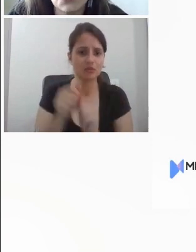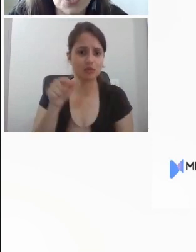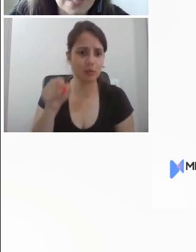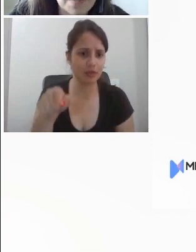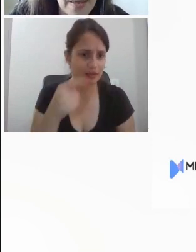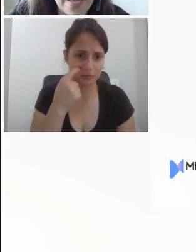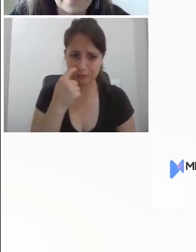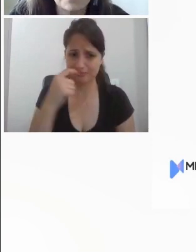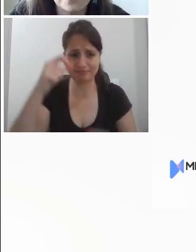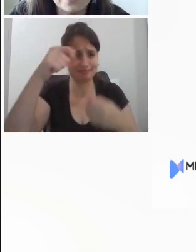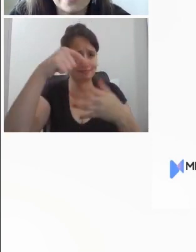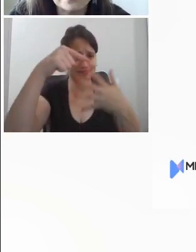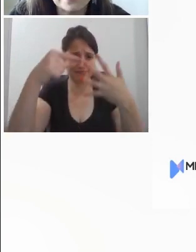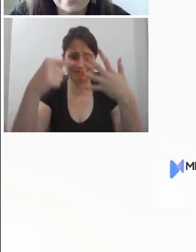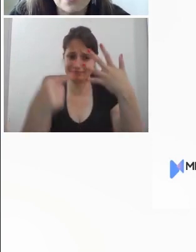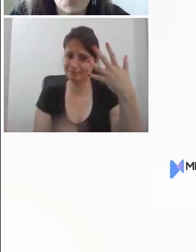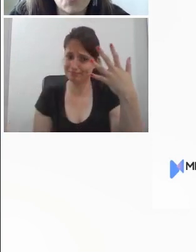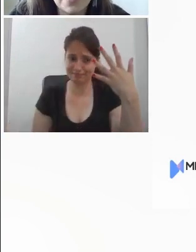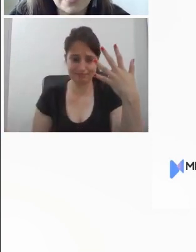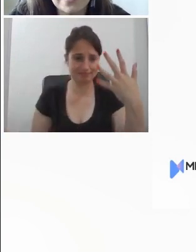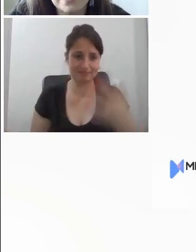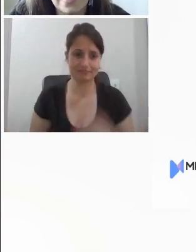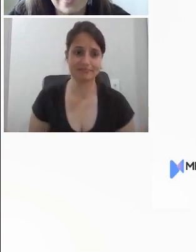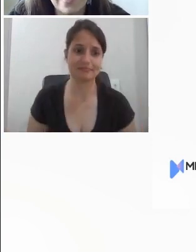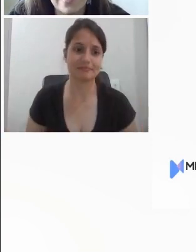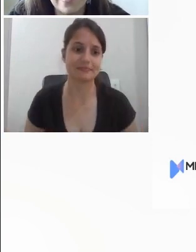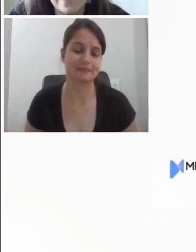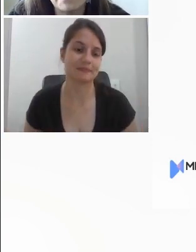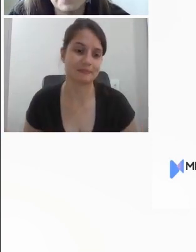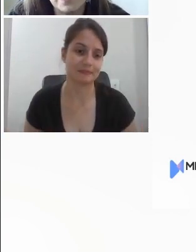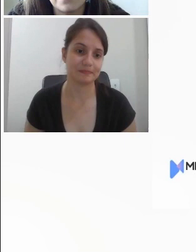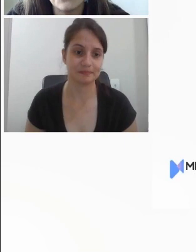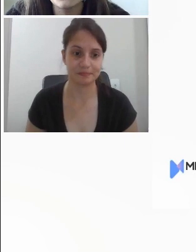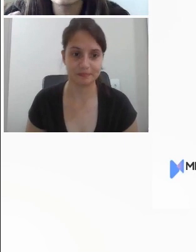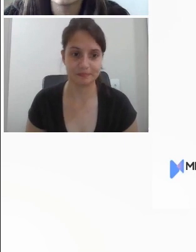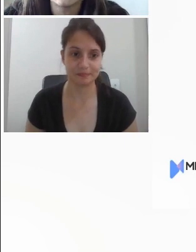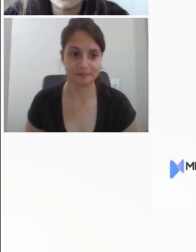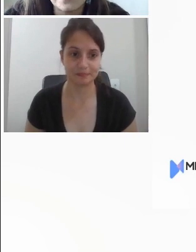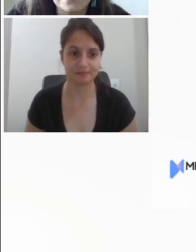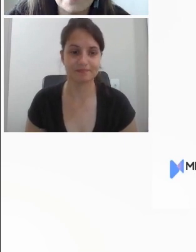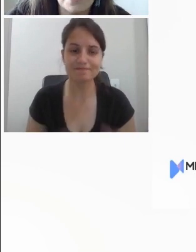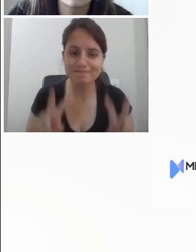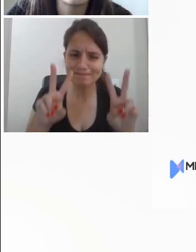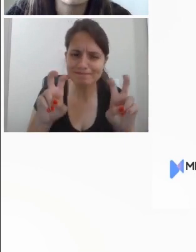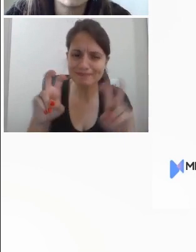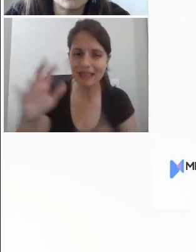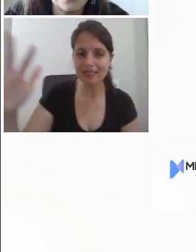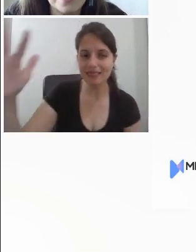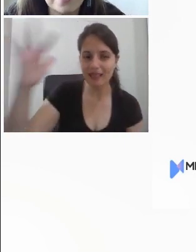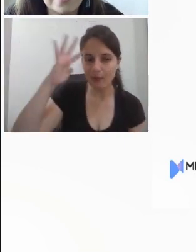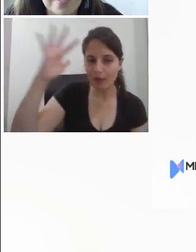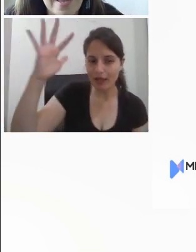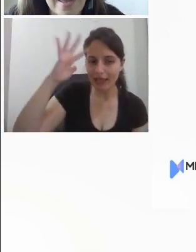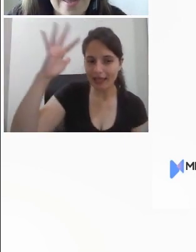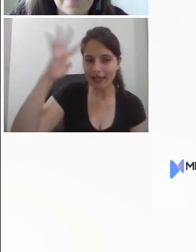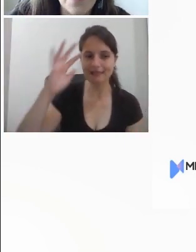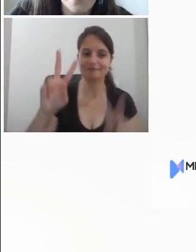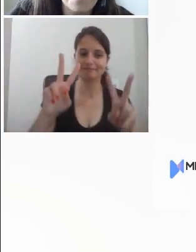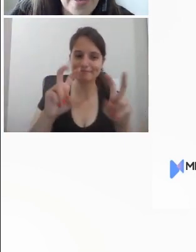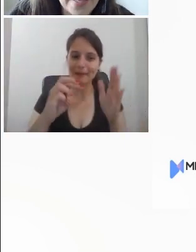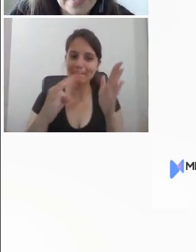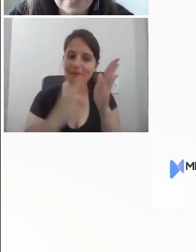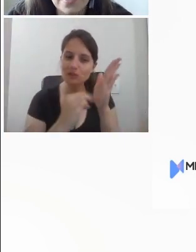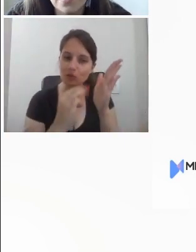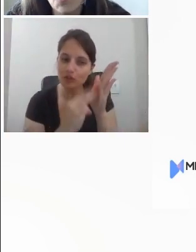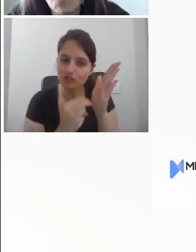existe o XP existem outras eh filosofias metodologias eh